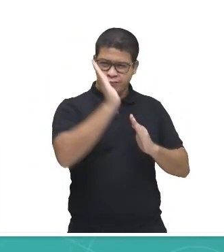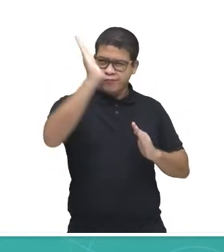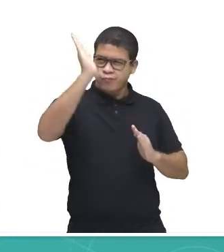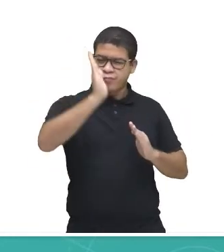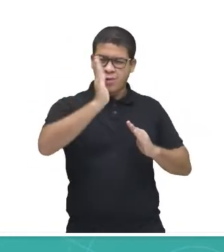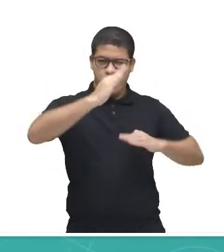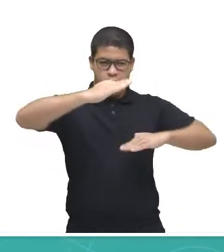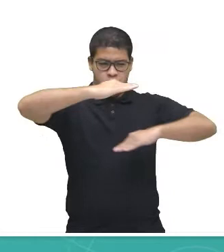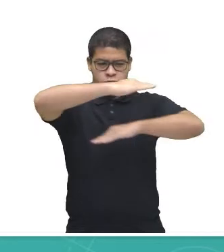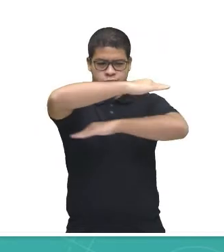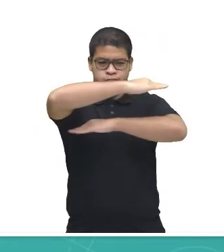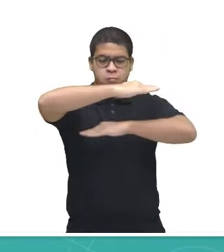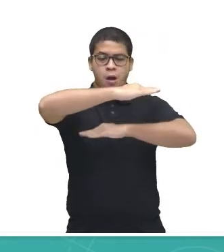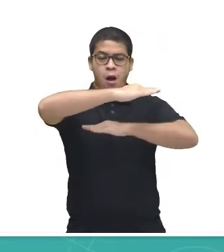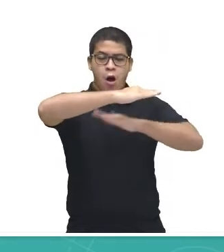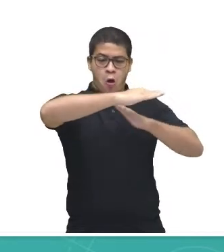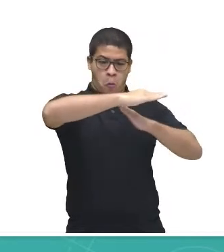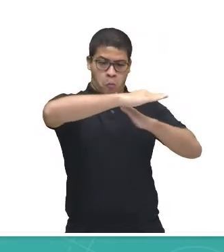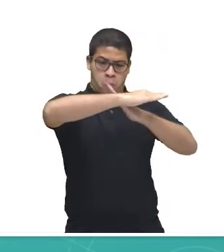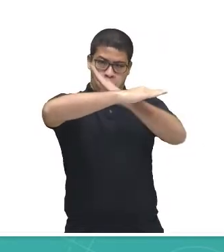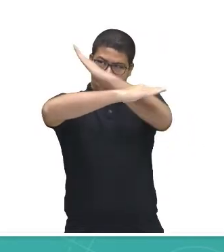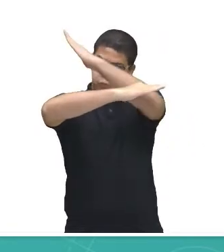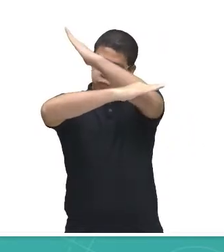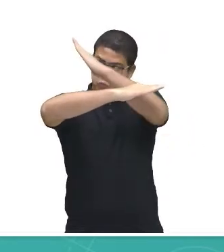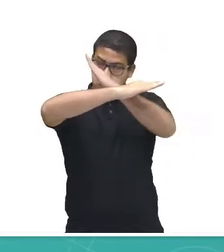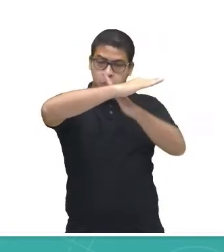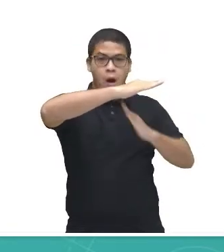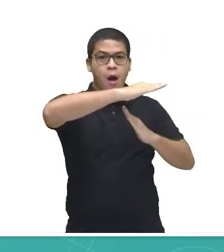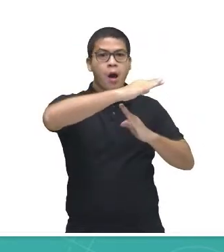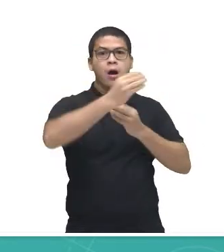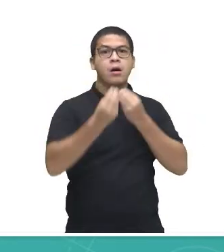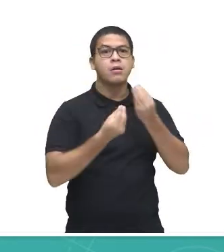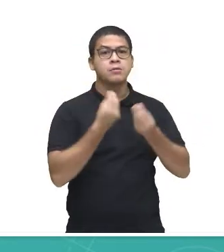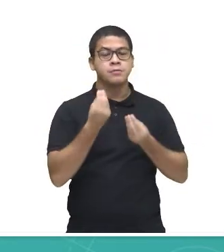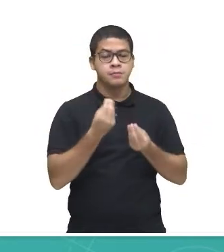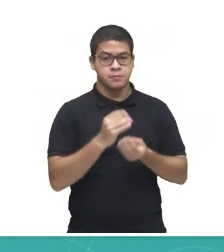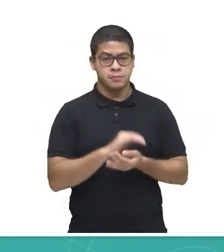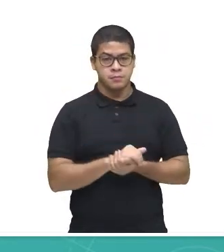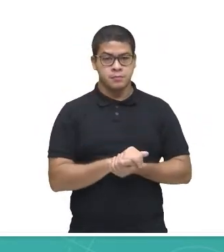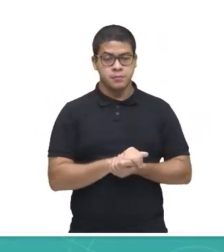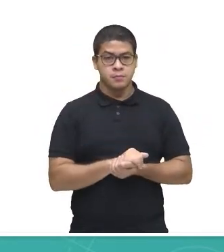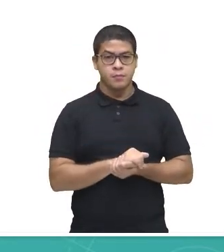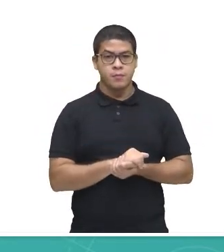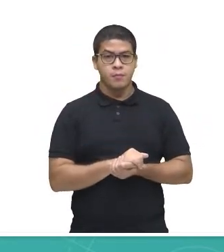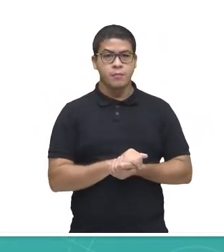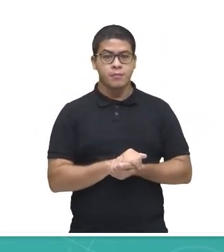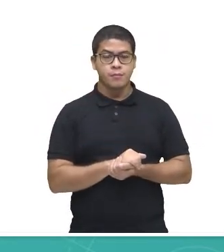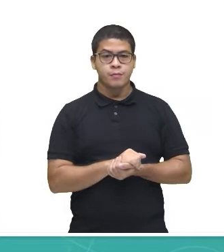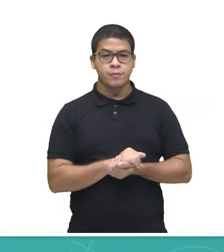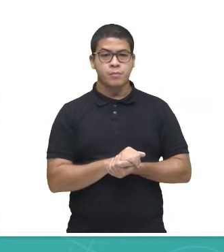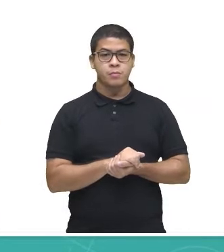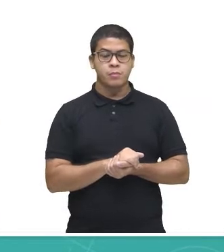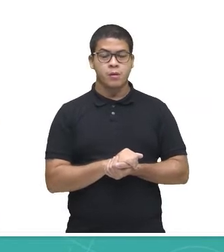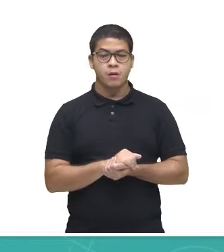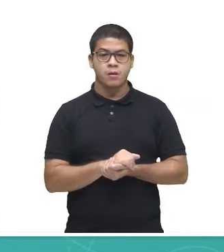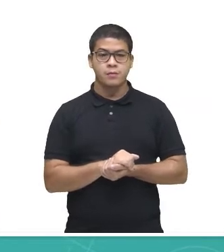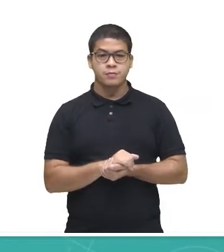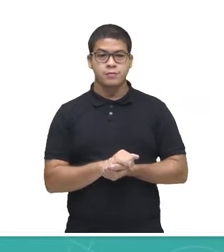aqui colaterais em relação a essa reta transversal, a gente vai verificar o